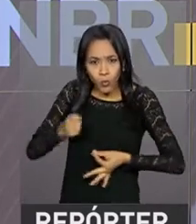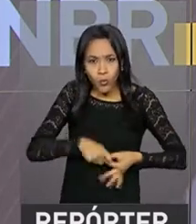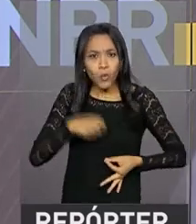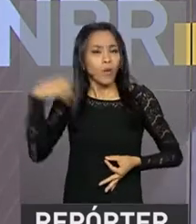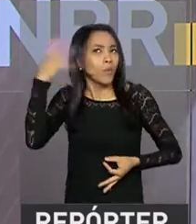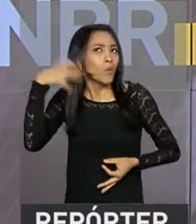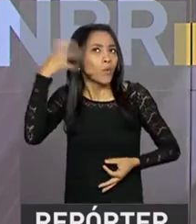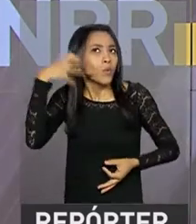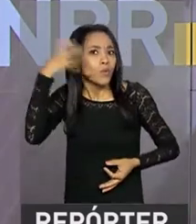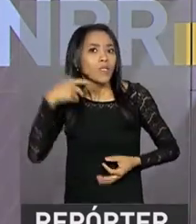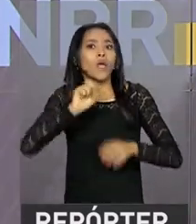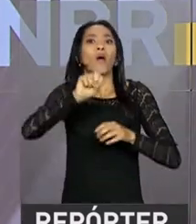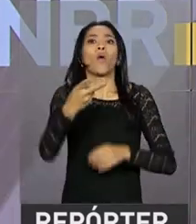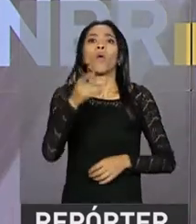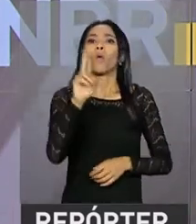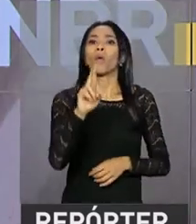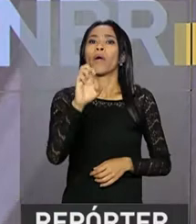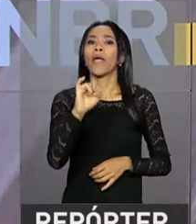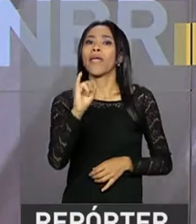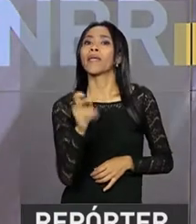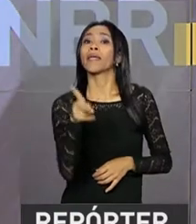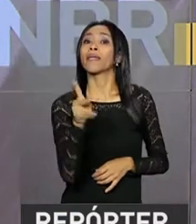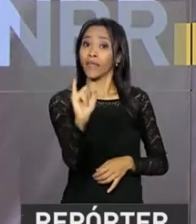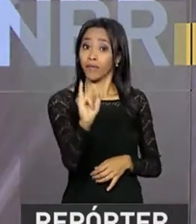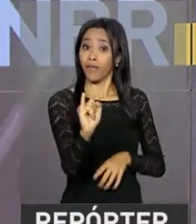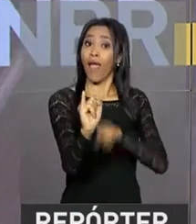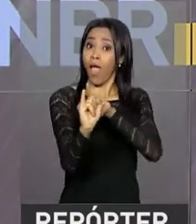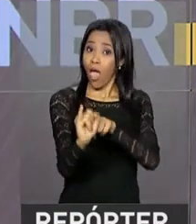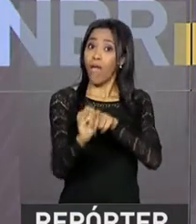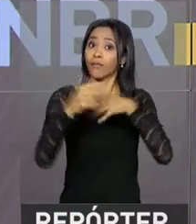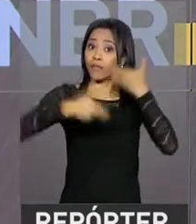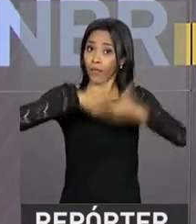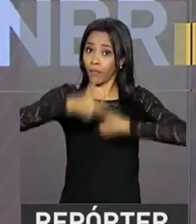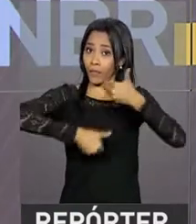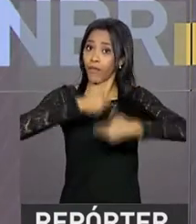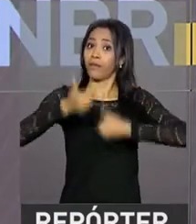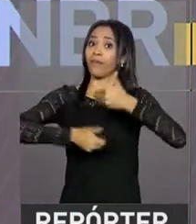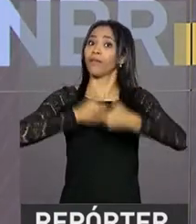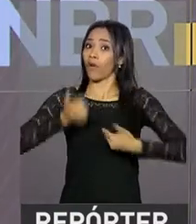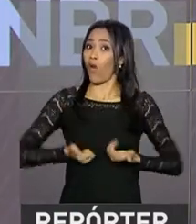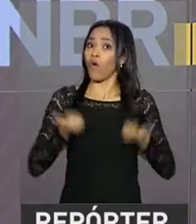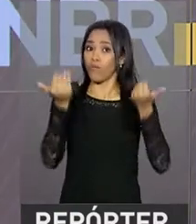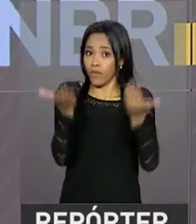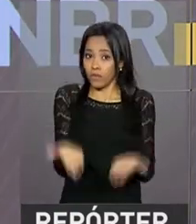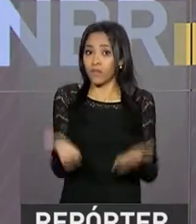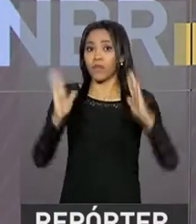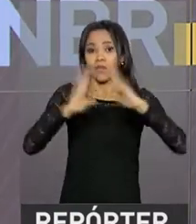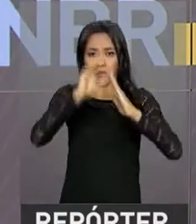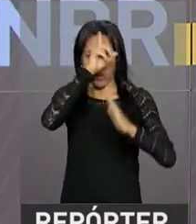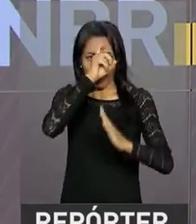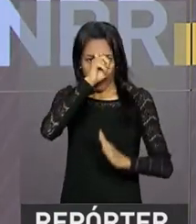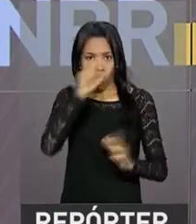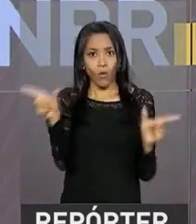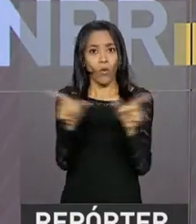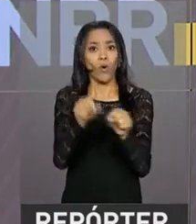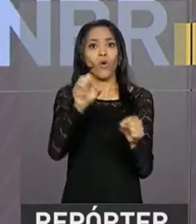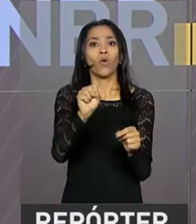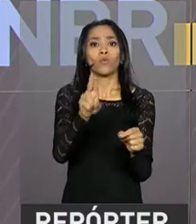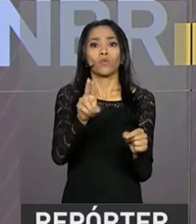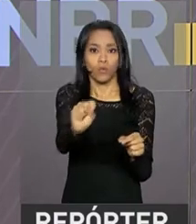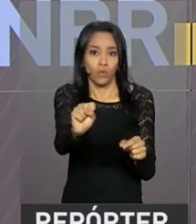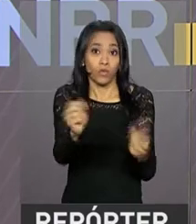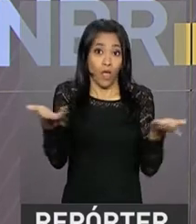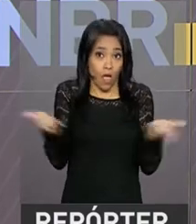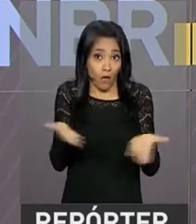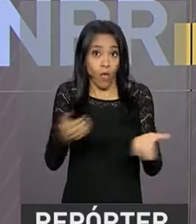ou rede pois essas são terapias alternativas que estão sendo oferecidas pelo sistema único de saúde o sus agora